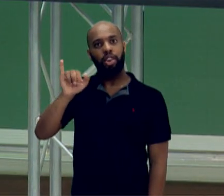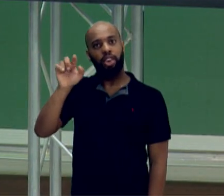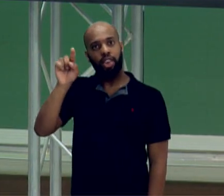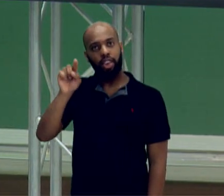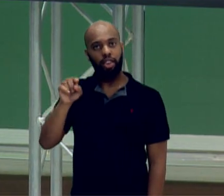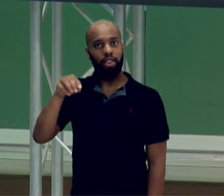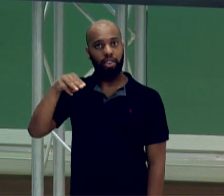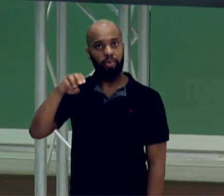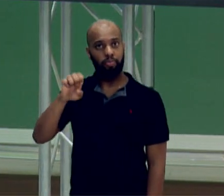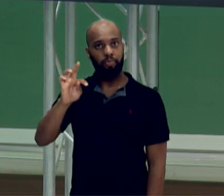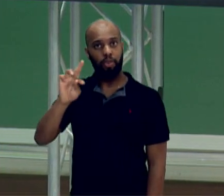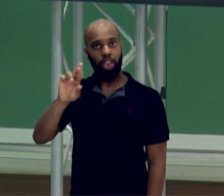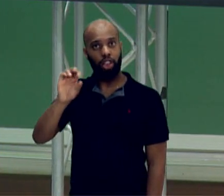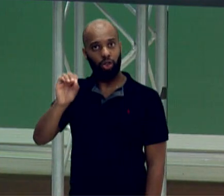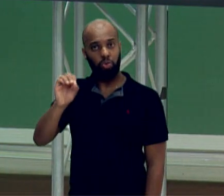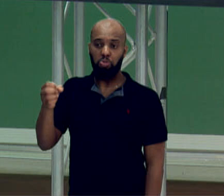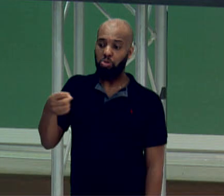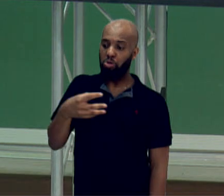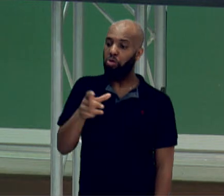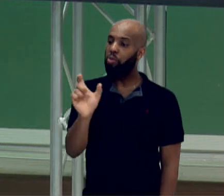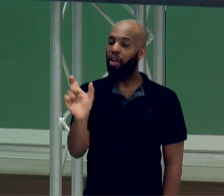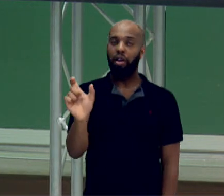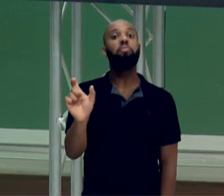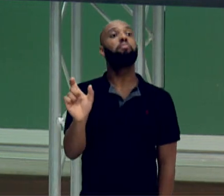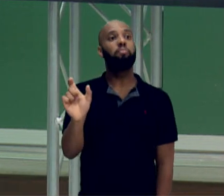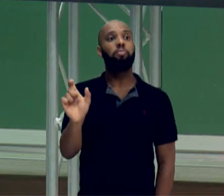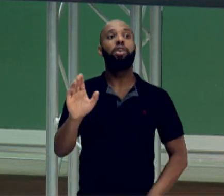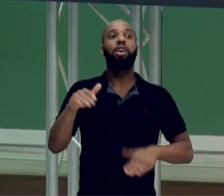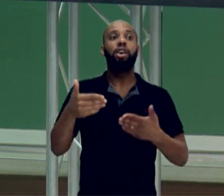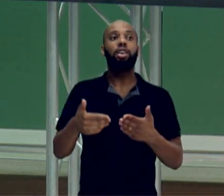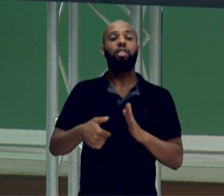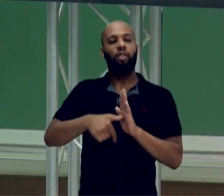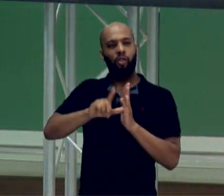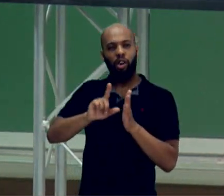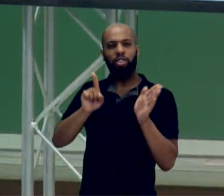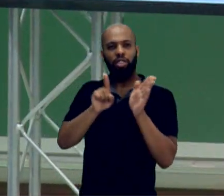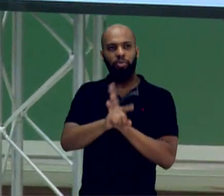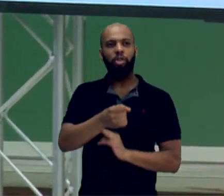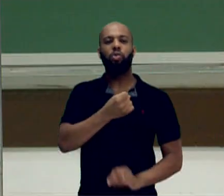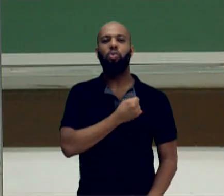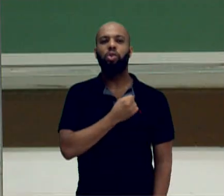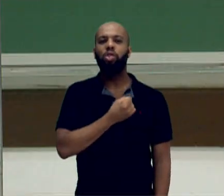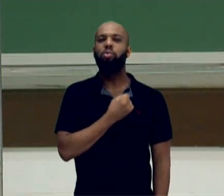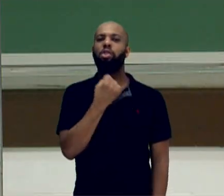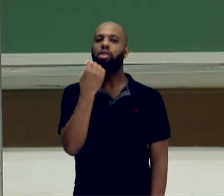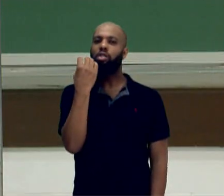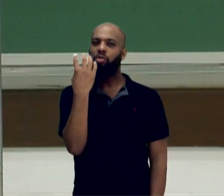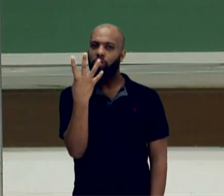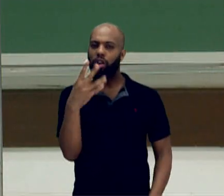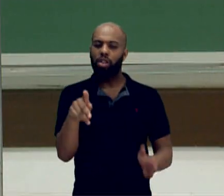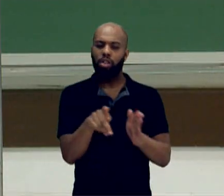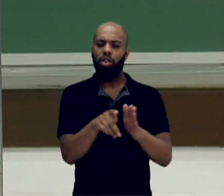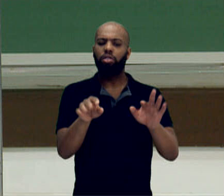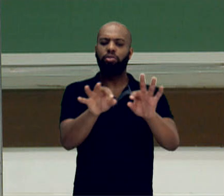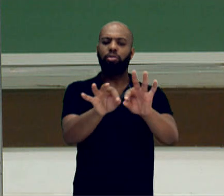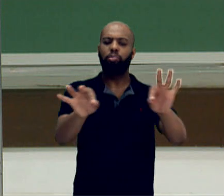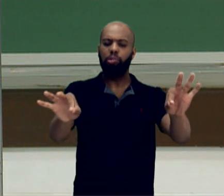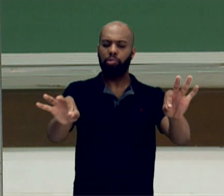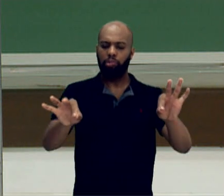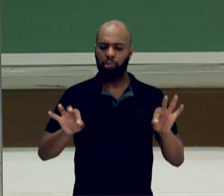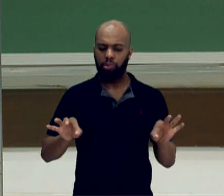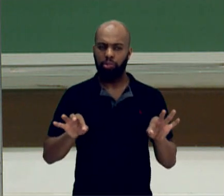Perímetro. Ah, então quer dizer que este exercício aqui de contorno,